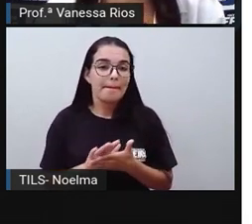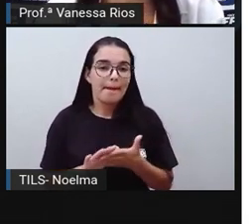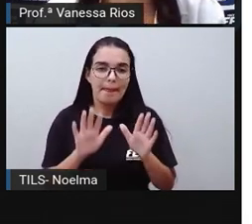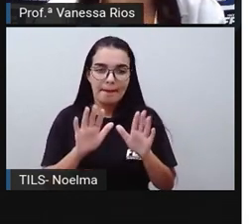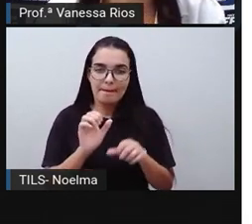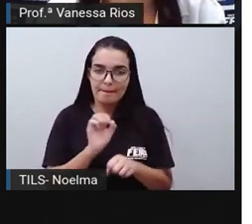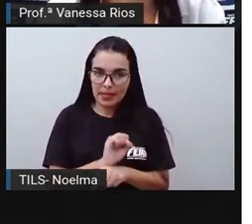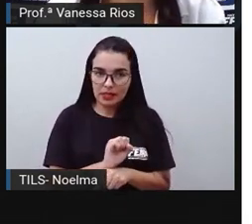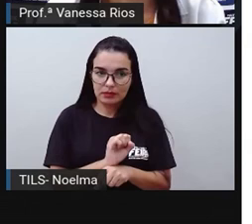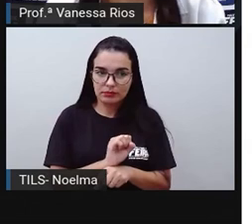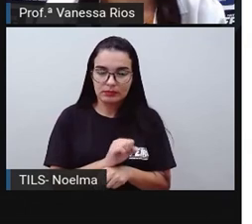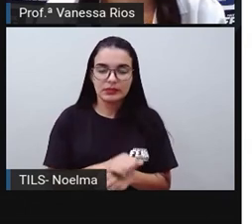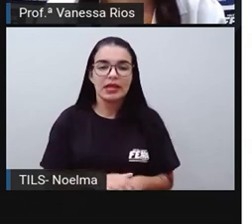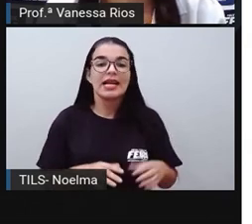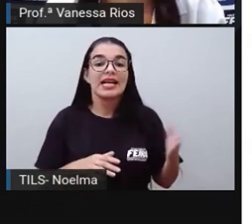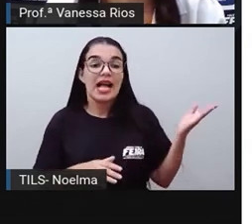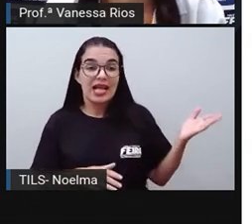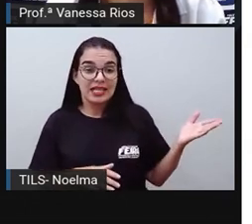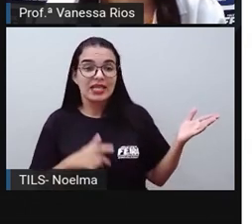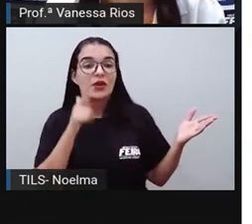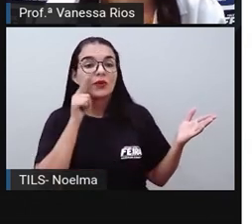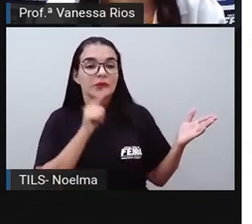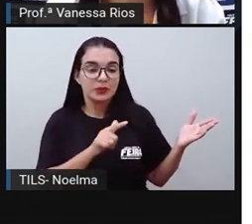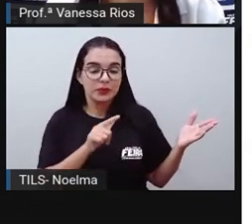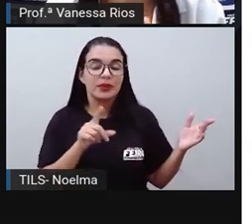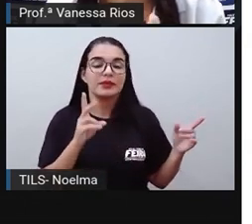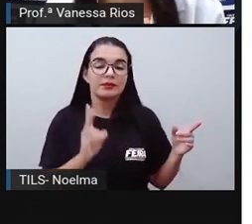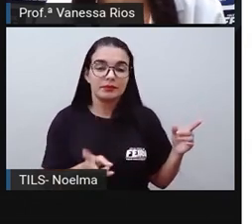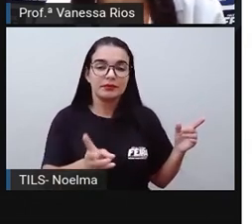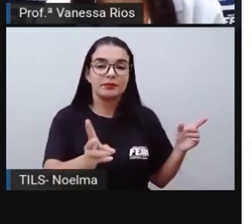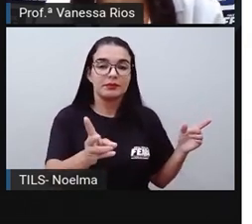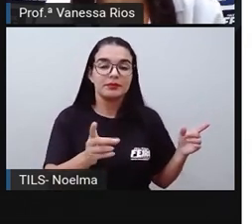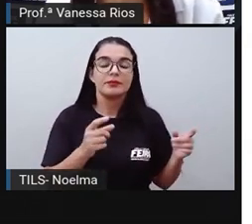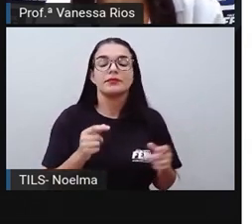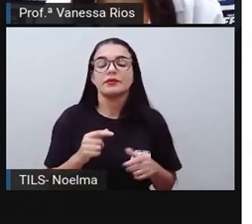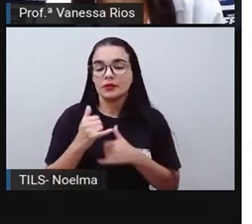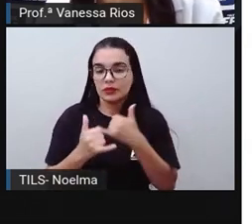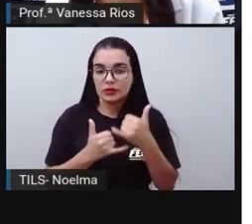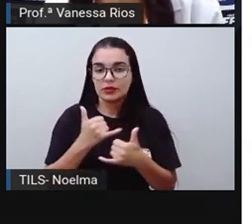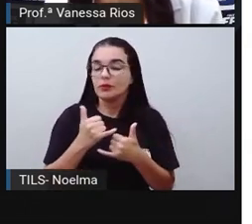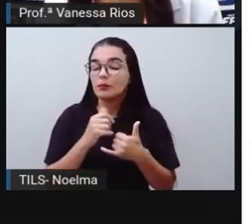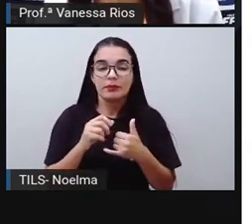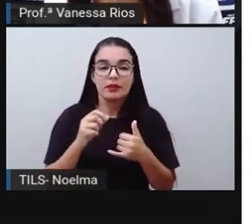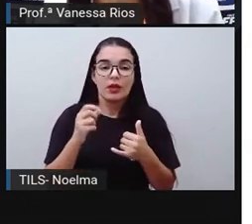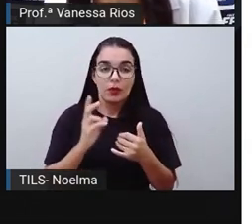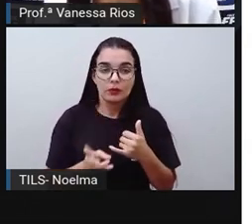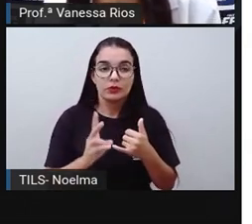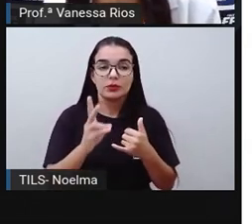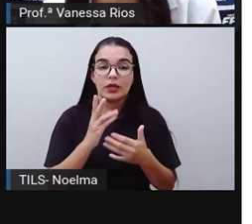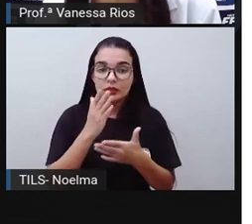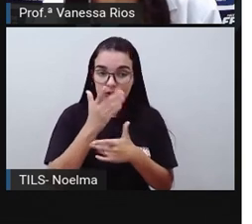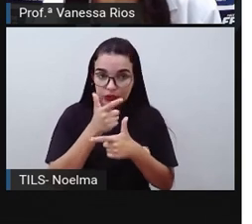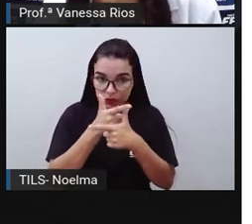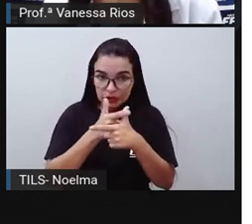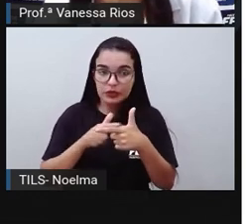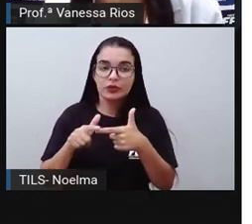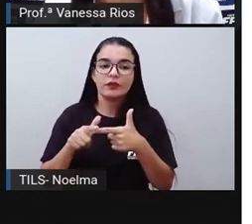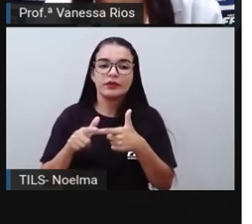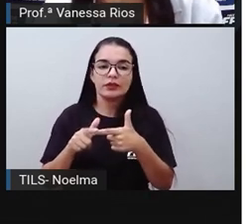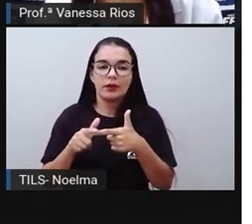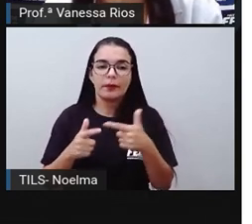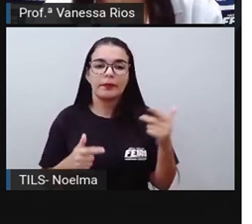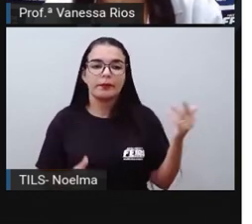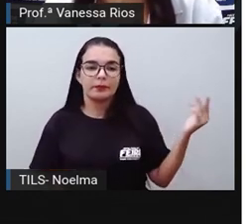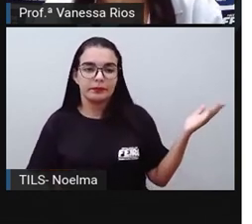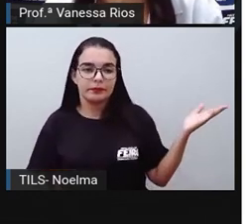conta fica inexata. Mas a gente sabe que 3 pode dividir por 3, porque 3 vezes 1 é igual a 3. Então, eu chego